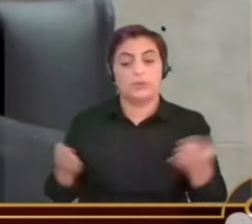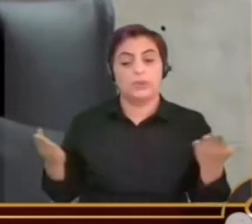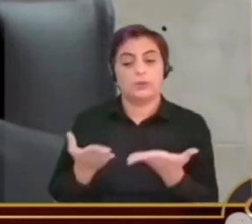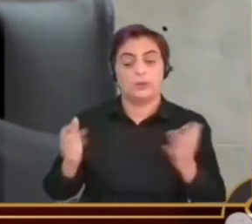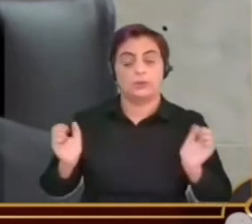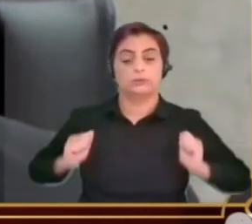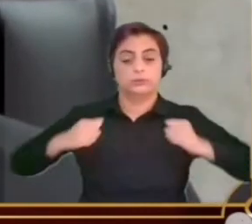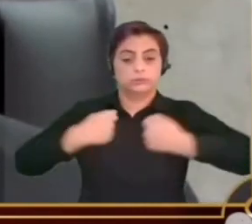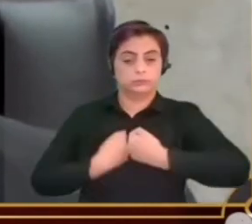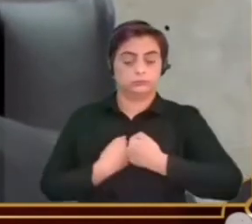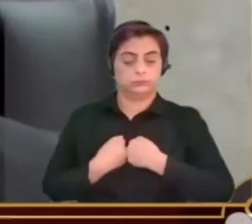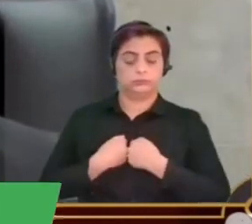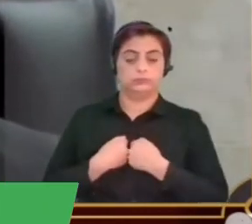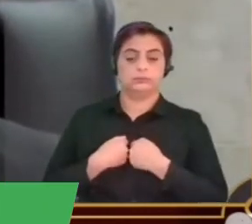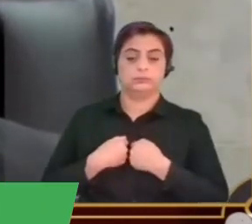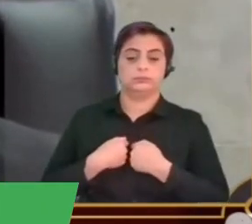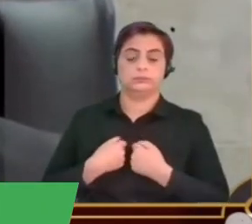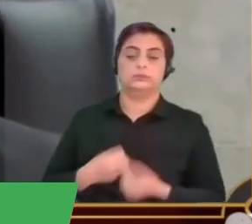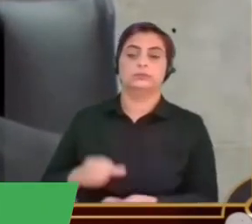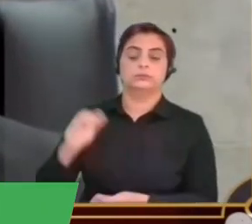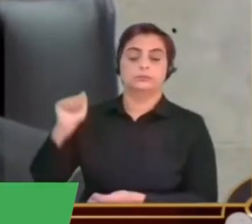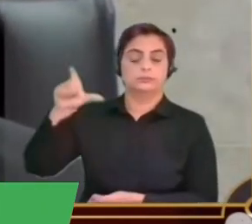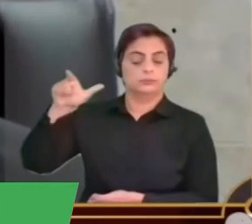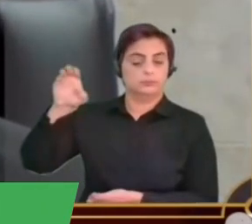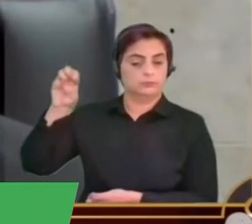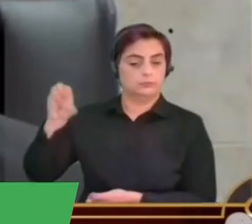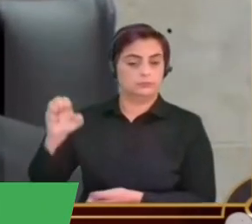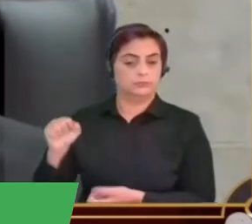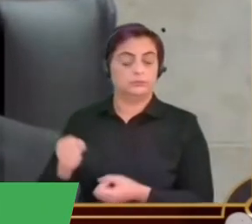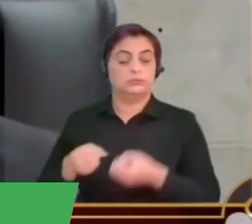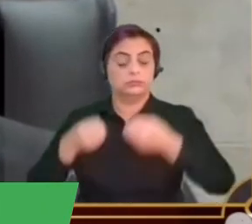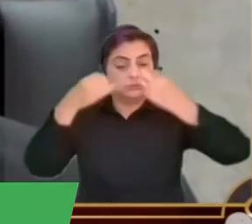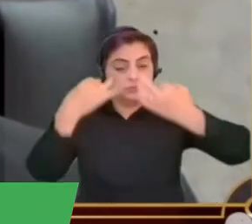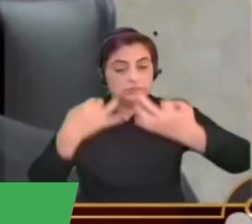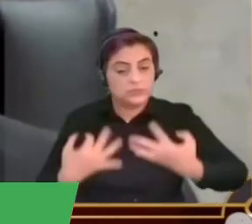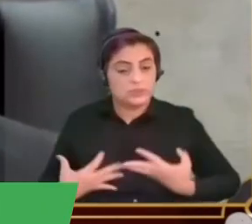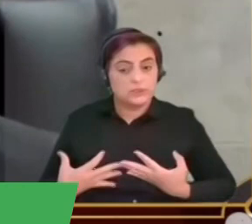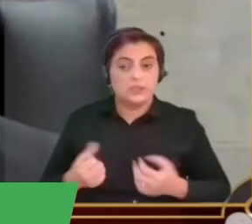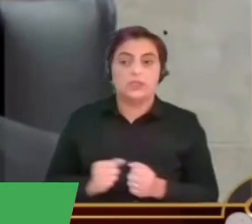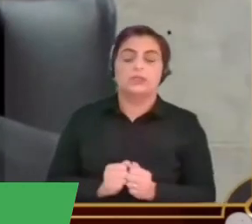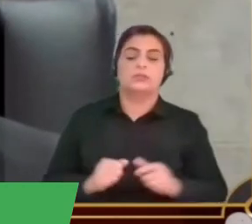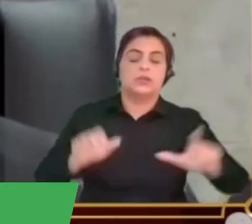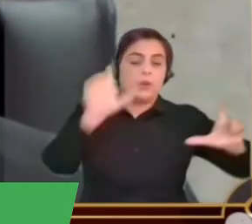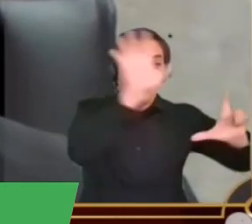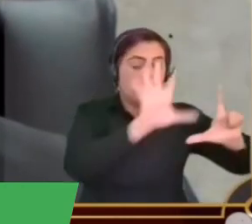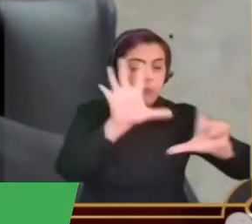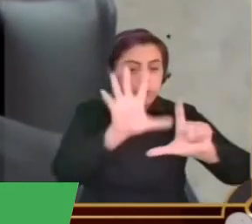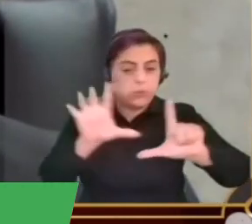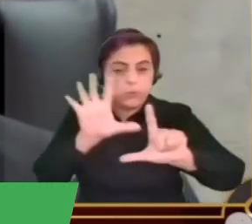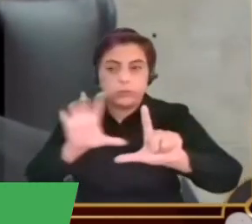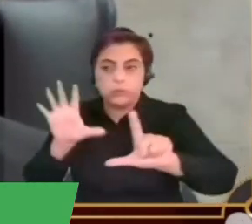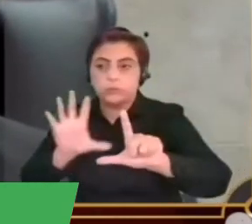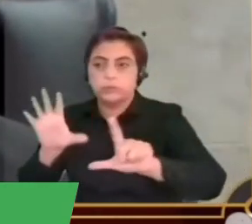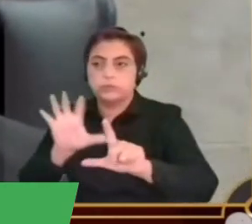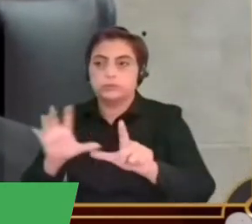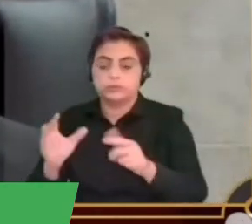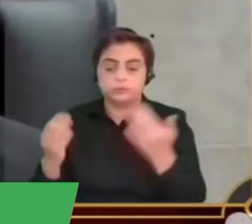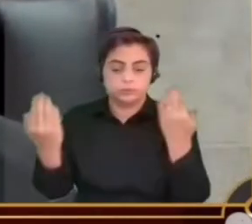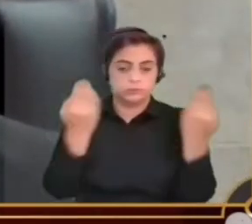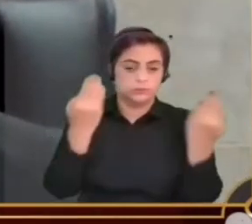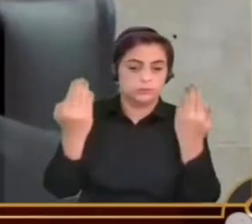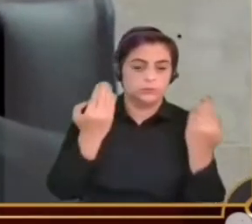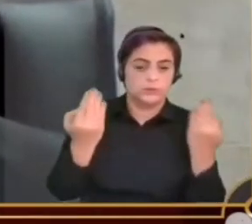plataformas digitais serão equiparadas aos veículos de comunicação para efeito de aplicação da Lei